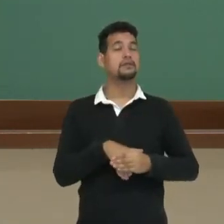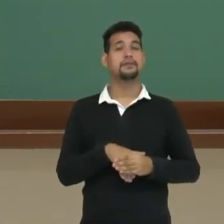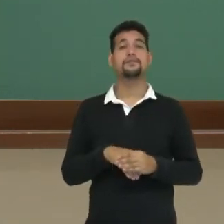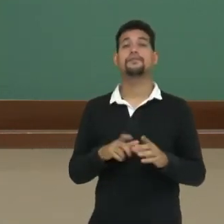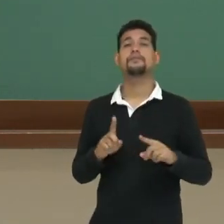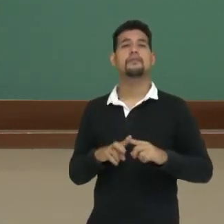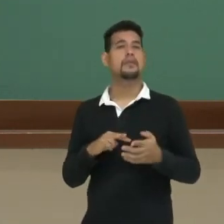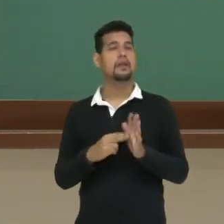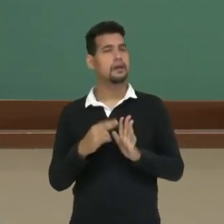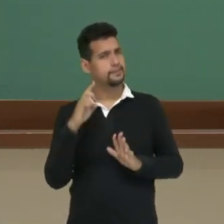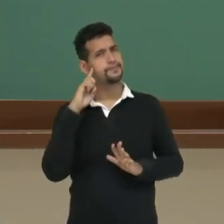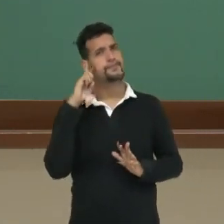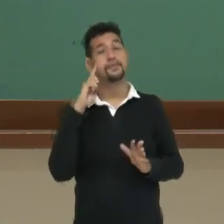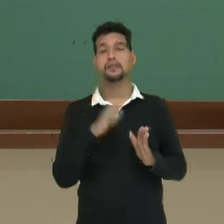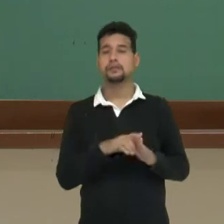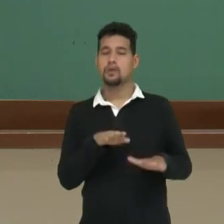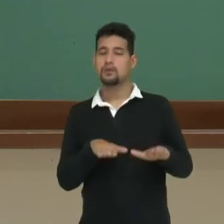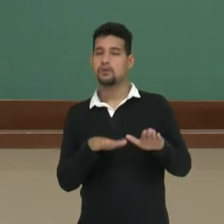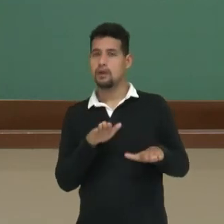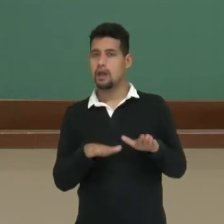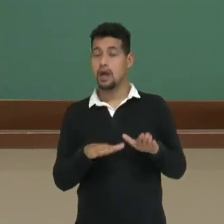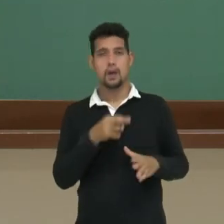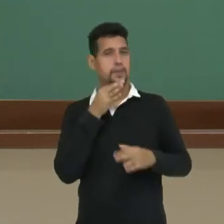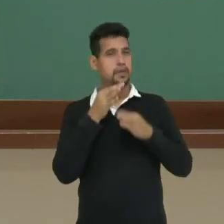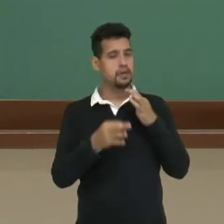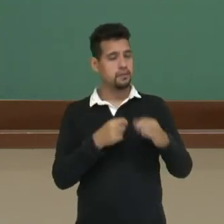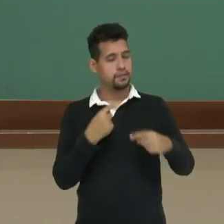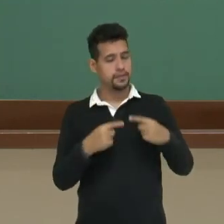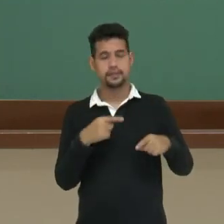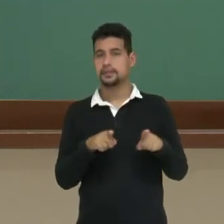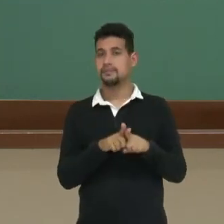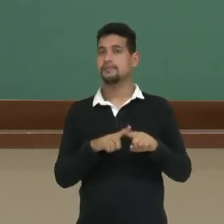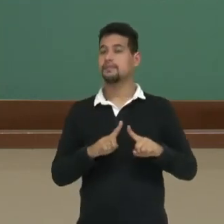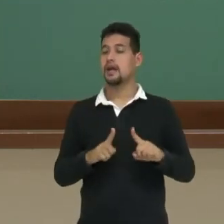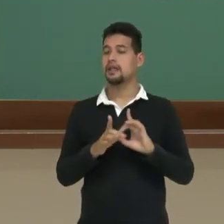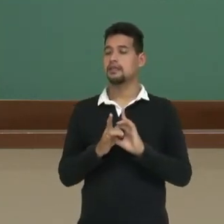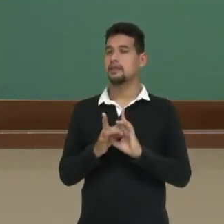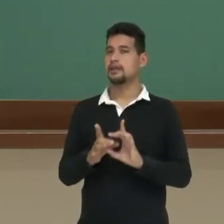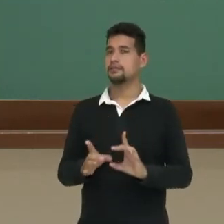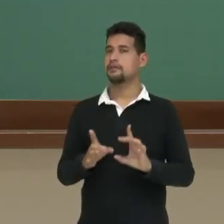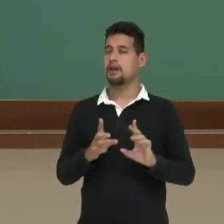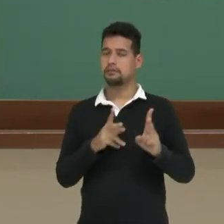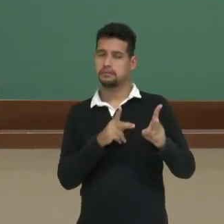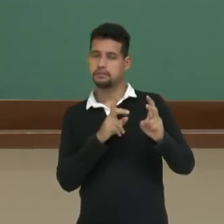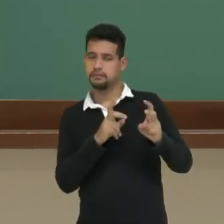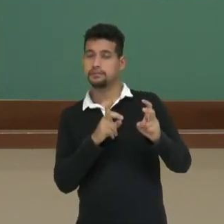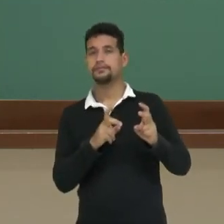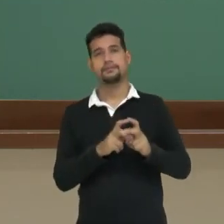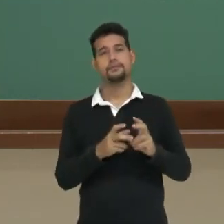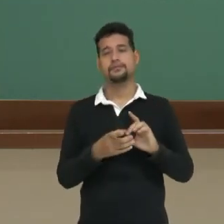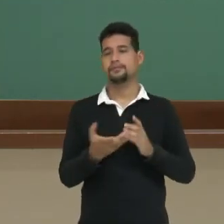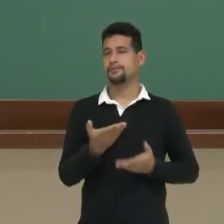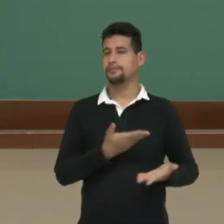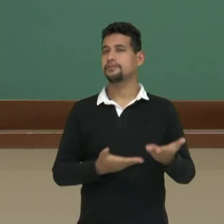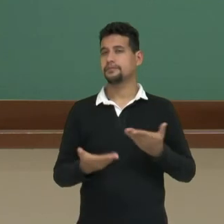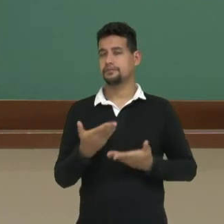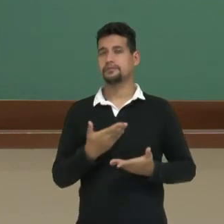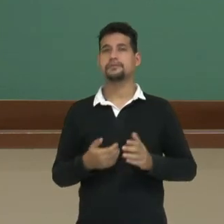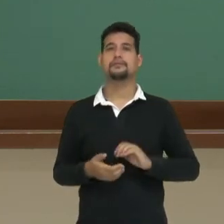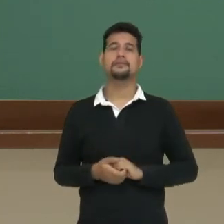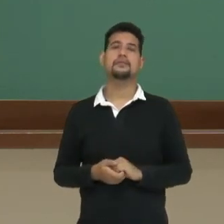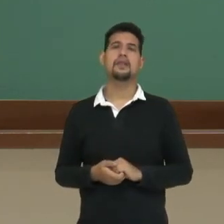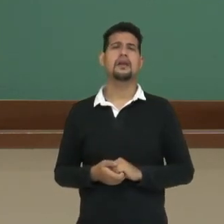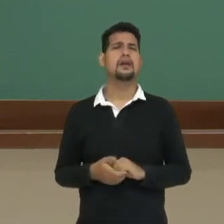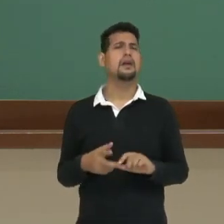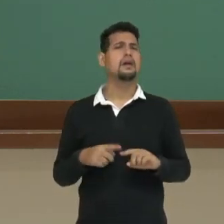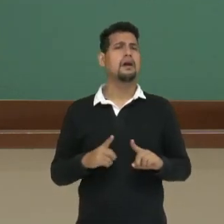essa era a intenção, controlar mais as opiniões políticas, mas ainda manter a sua aparência democrática e libertária. Mas